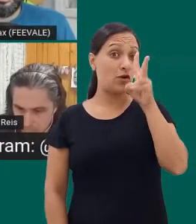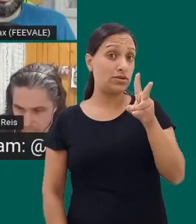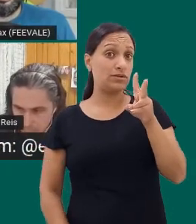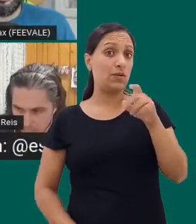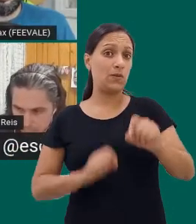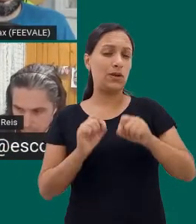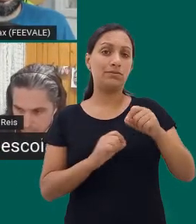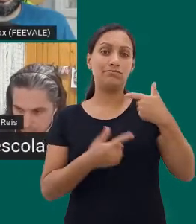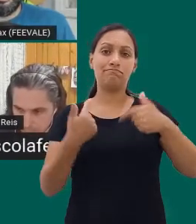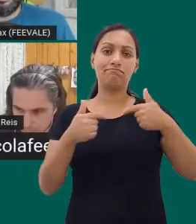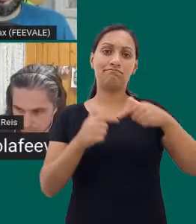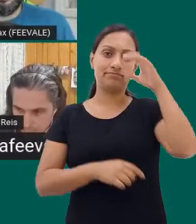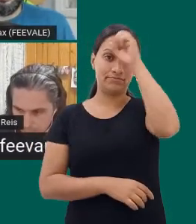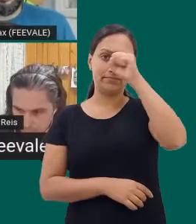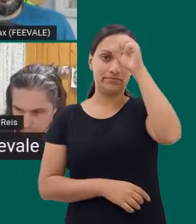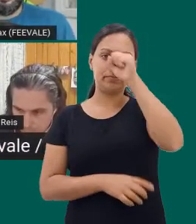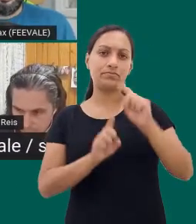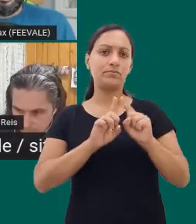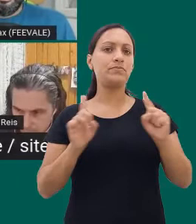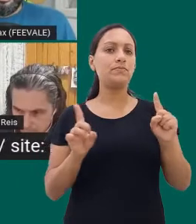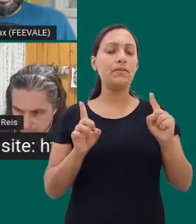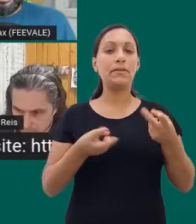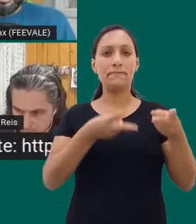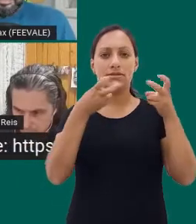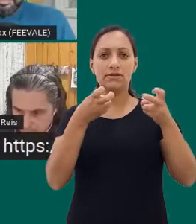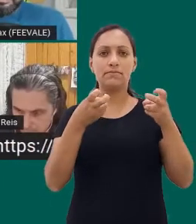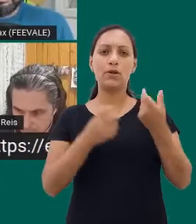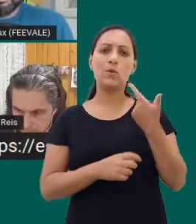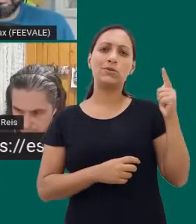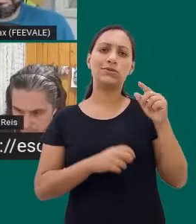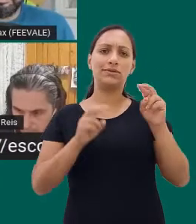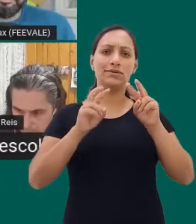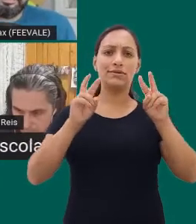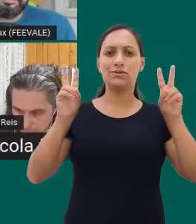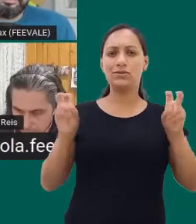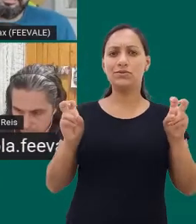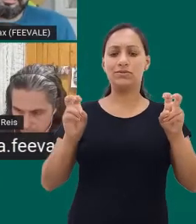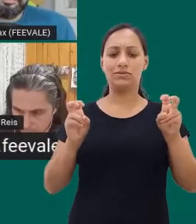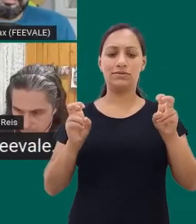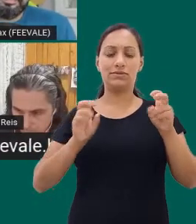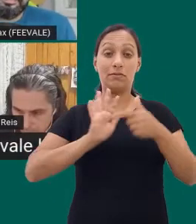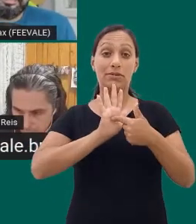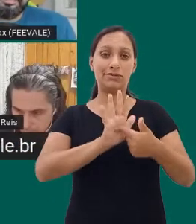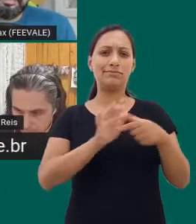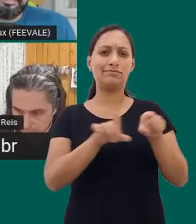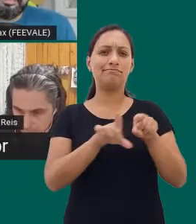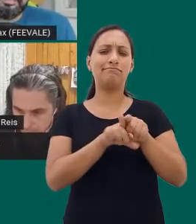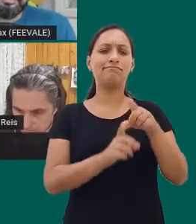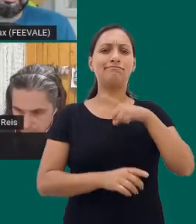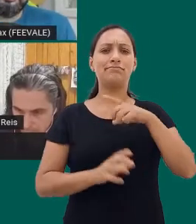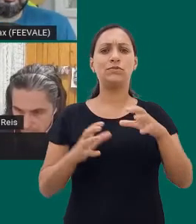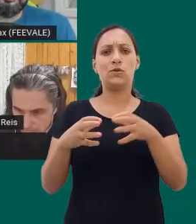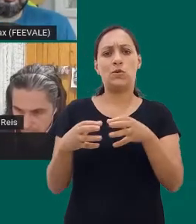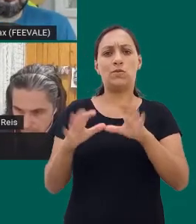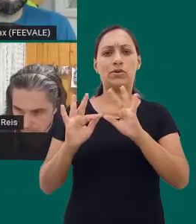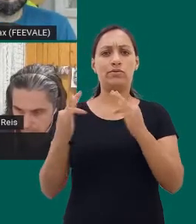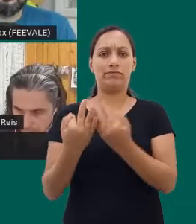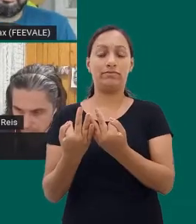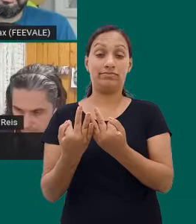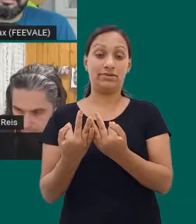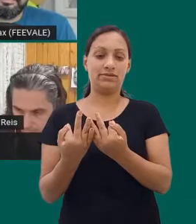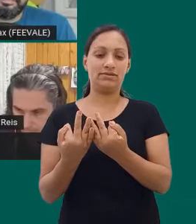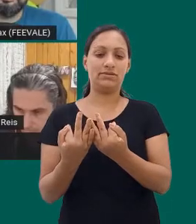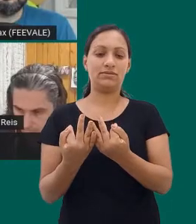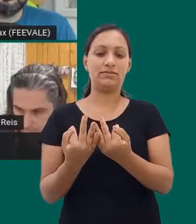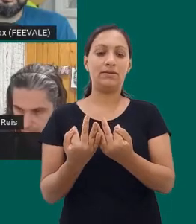com a aprendizagem, mas a gente percebe várias questões ali que vão aparecendo, as famílias, né, eu tenho o grupo das famílias dos meus mentorandos,